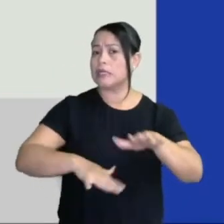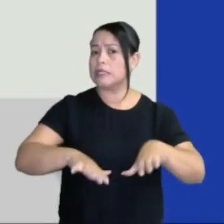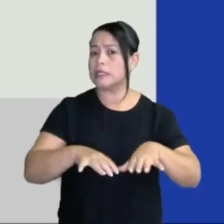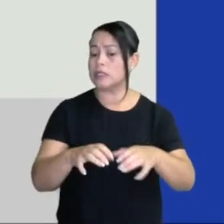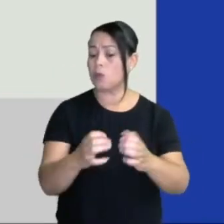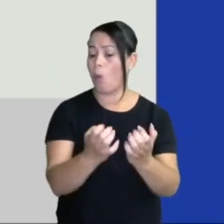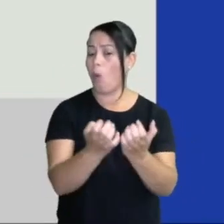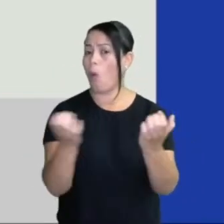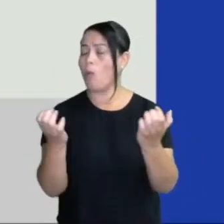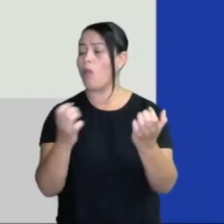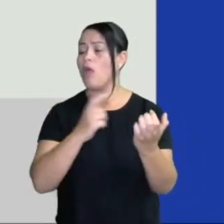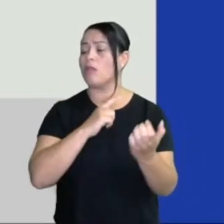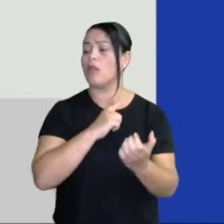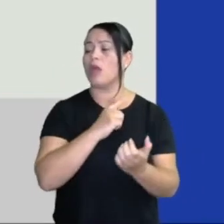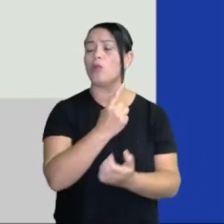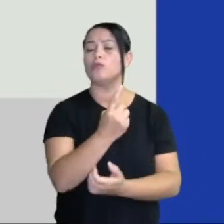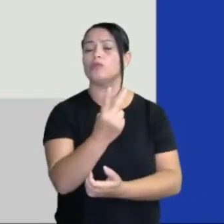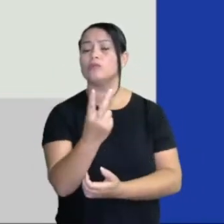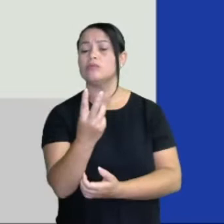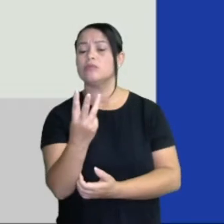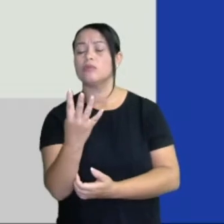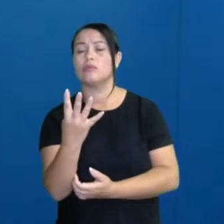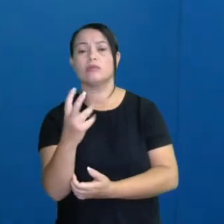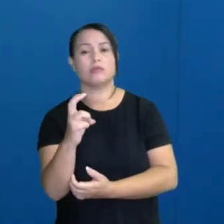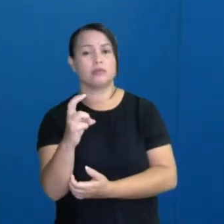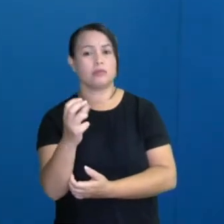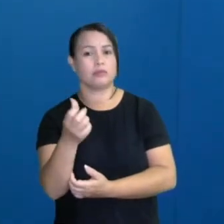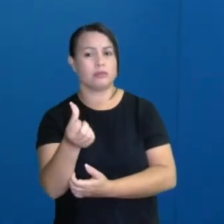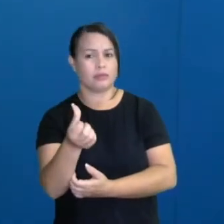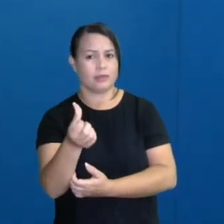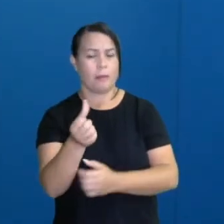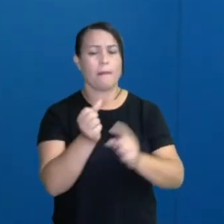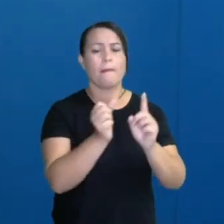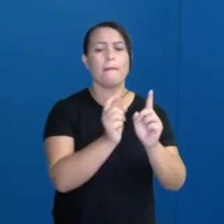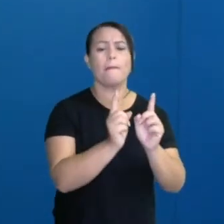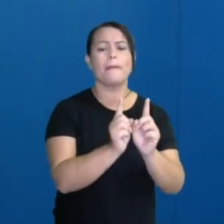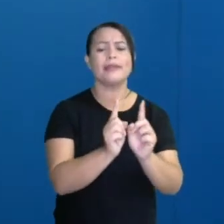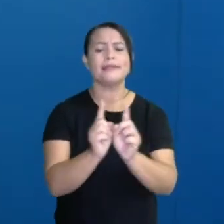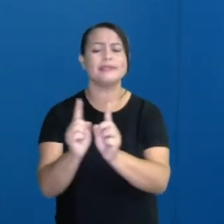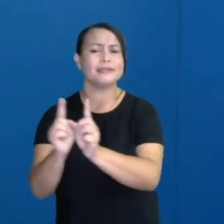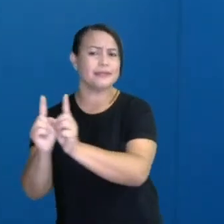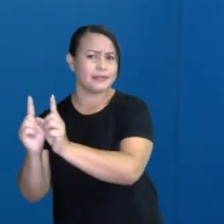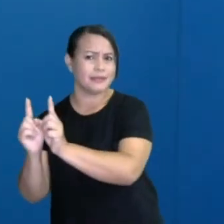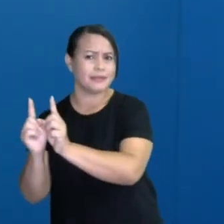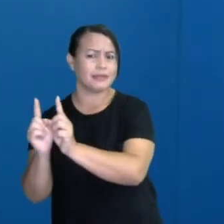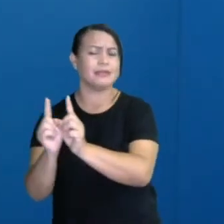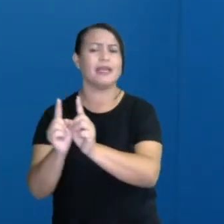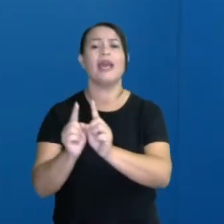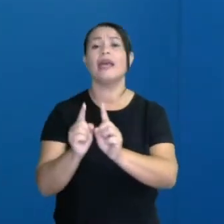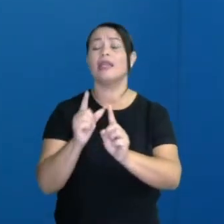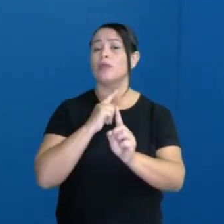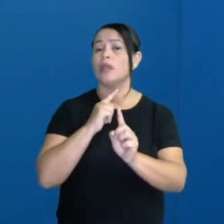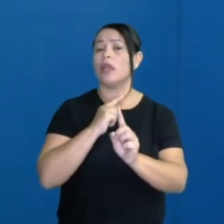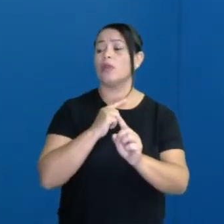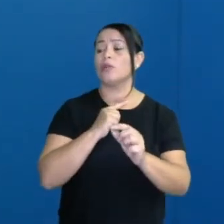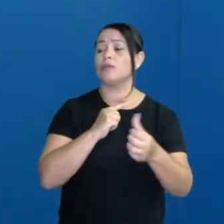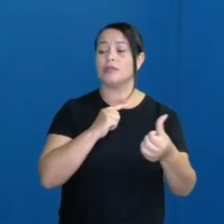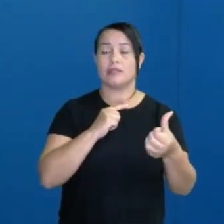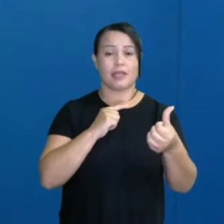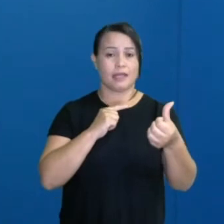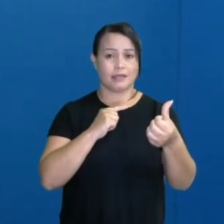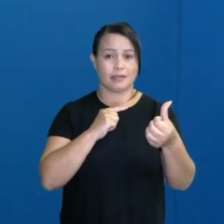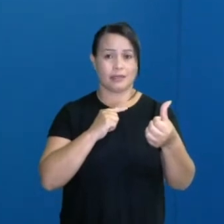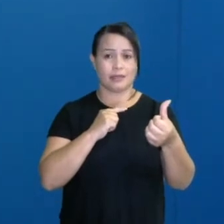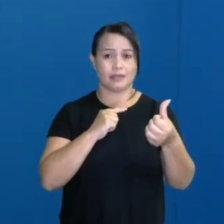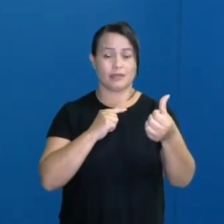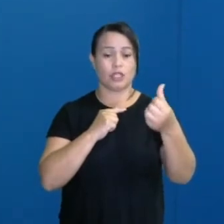tenho 1, 2, 3, 4, 5 peças de dominó, tá? Então, aqui eu tenho 6,